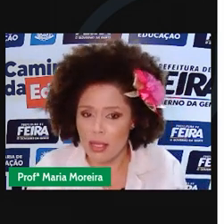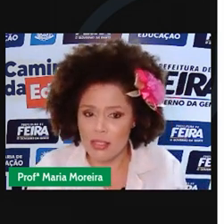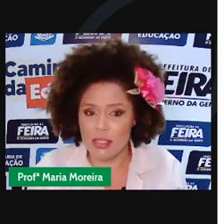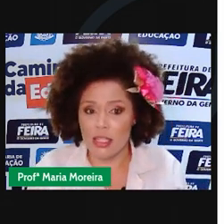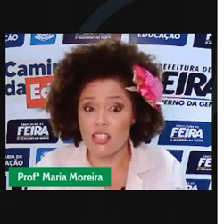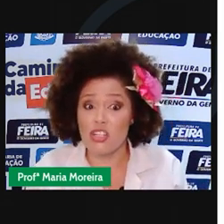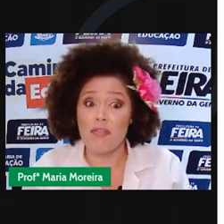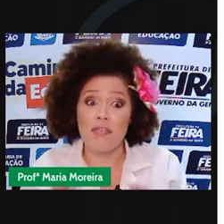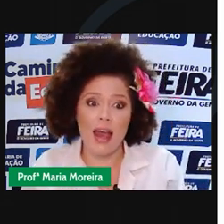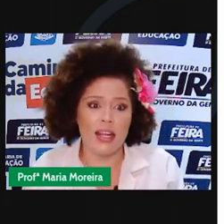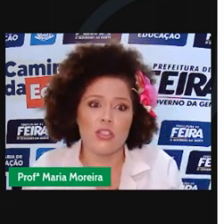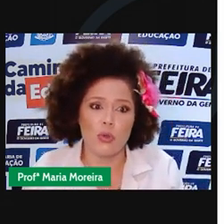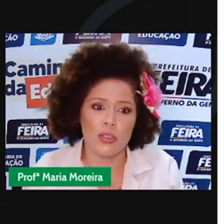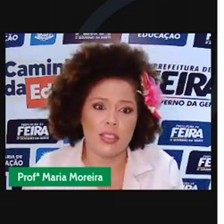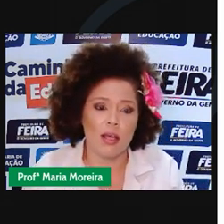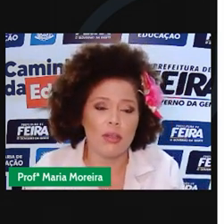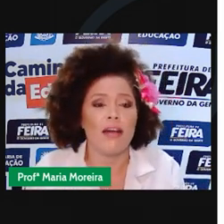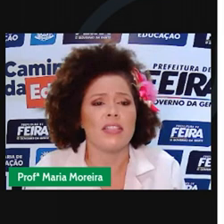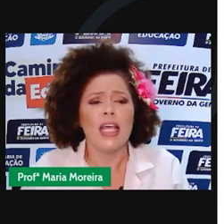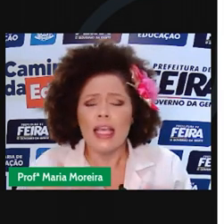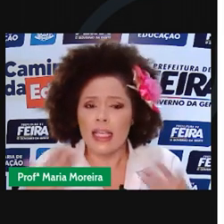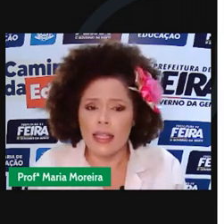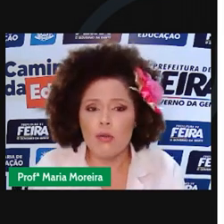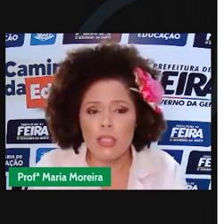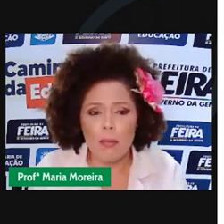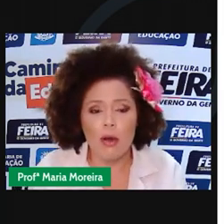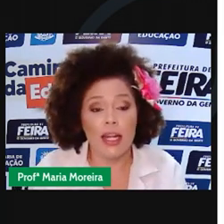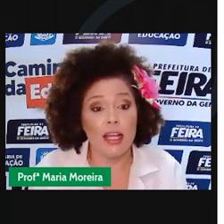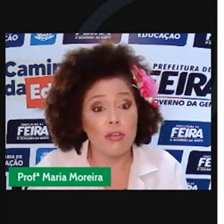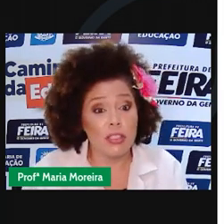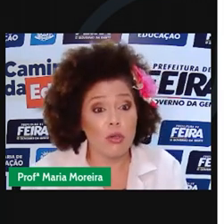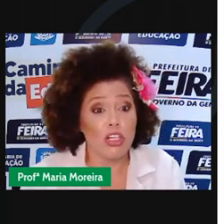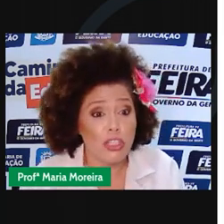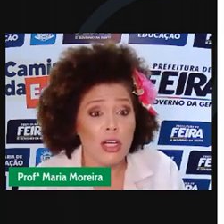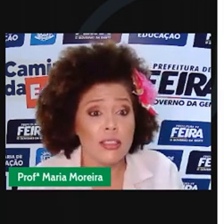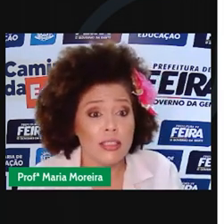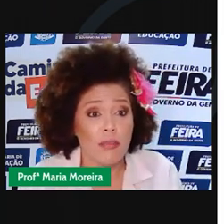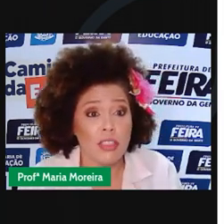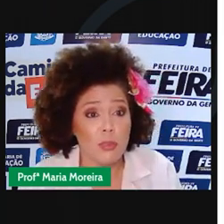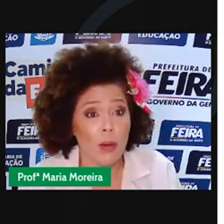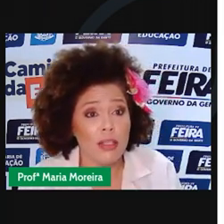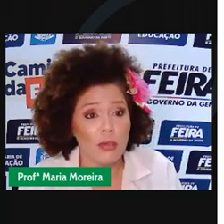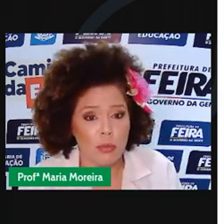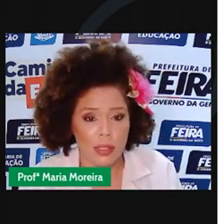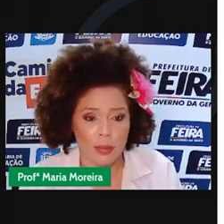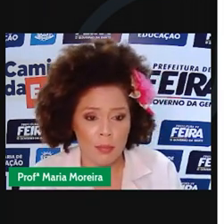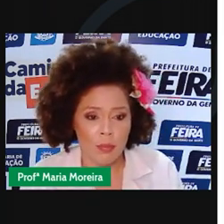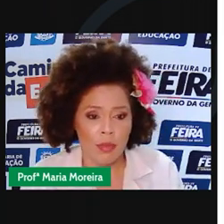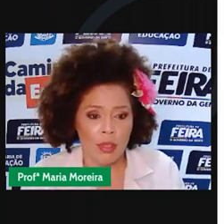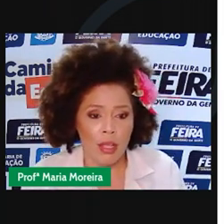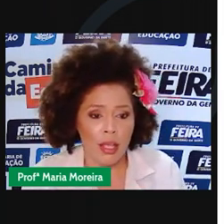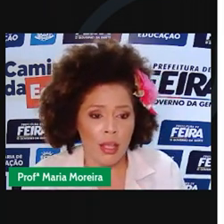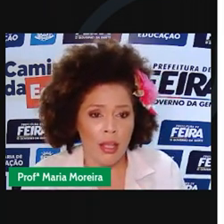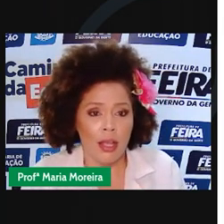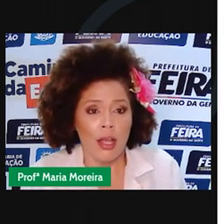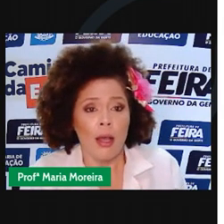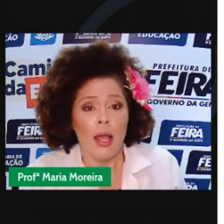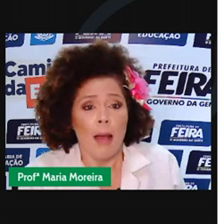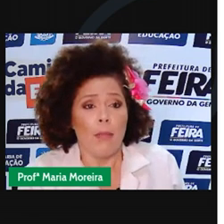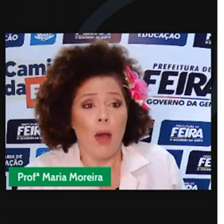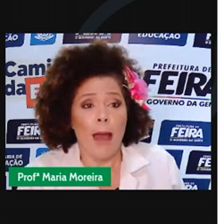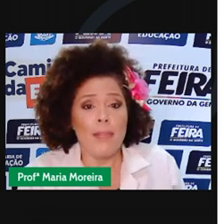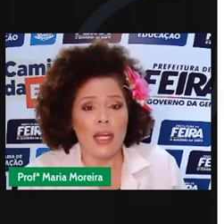não é bem assim Existem várias coisas saudáveis que tem um Sabor Agradável que são gostosas e que vocês podem comer